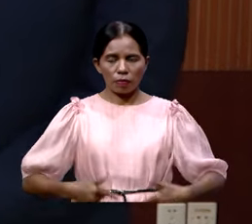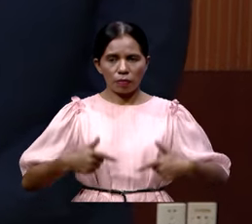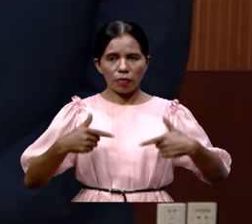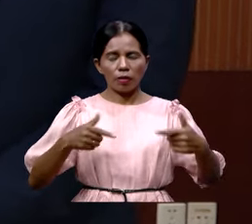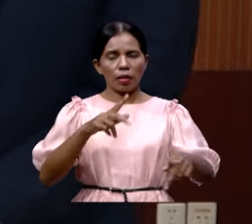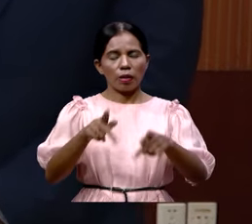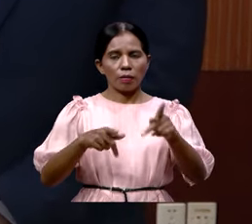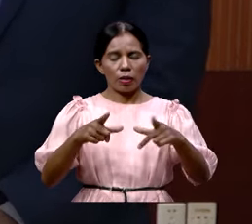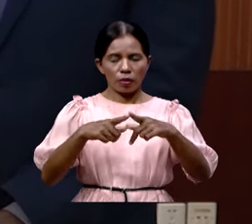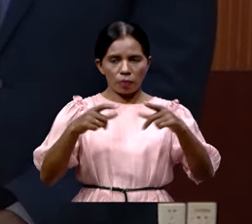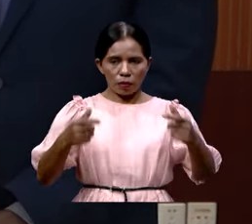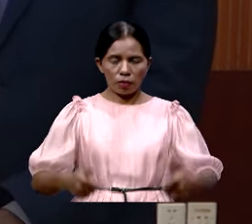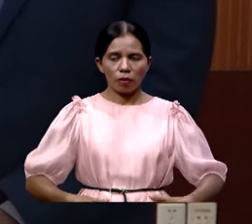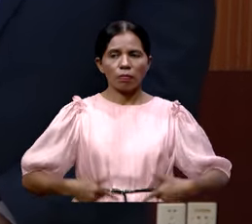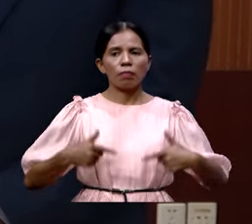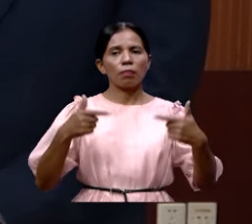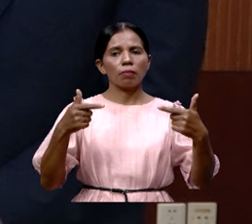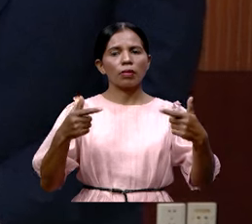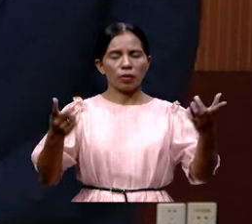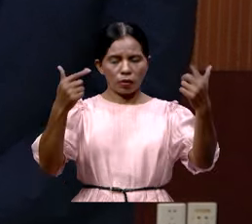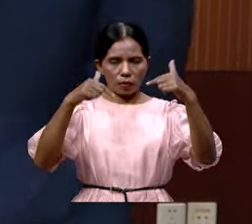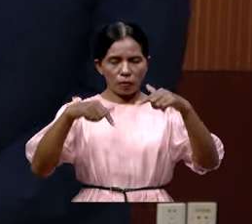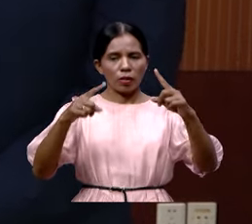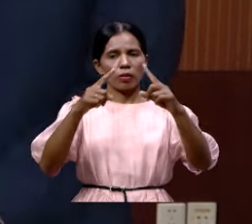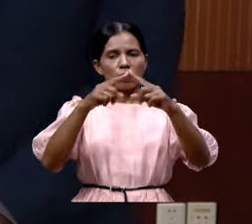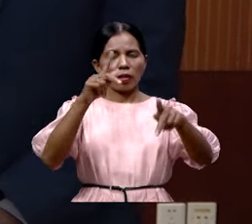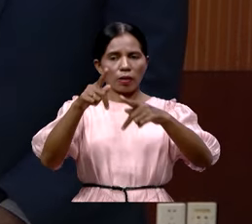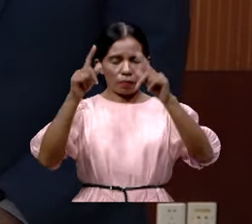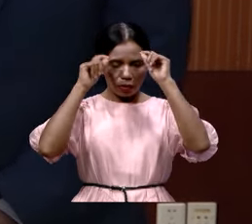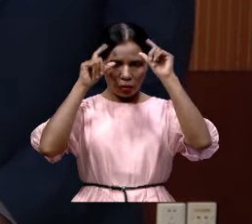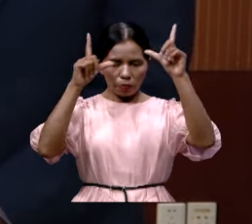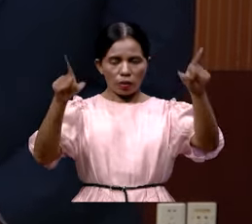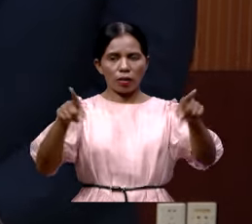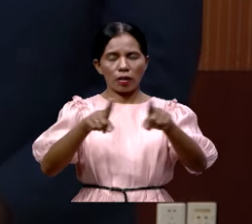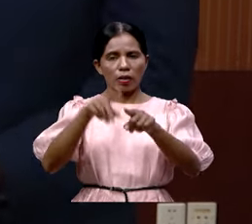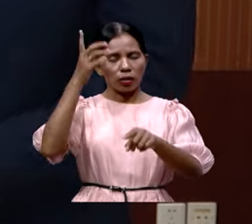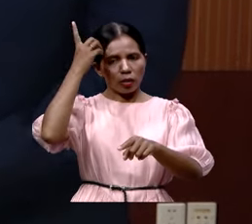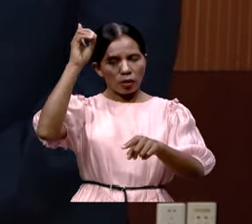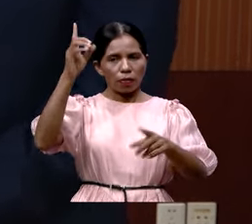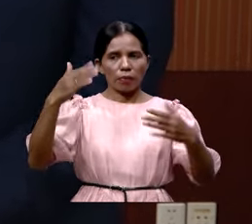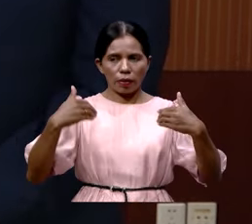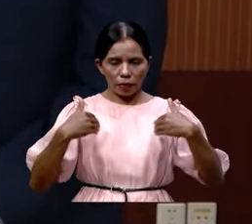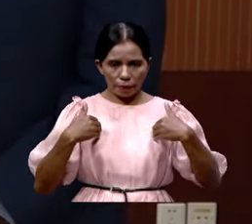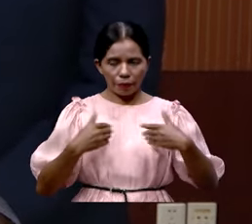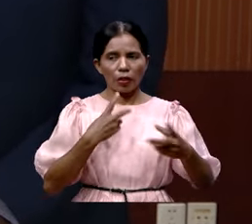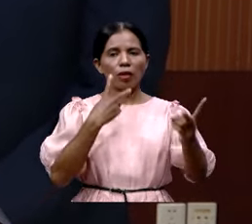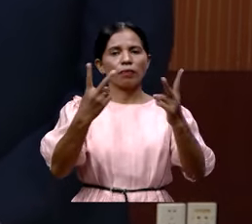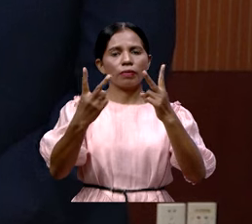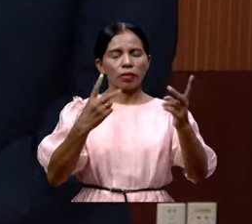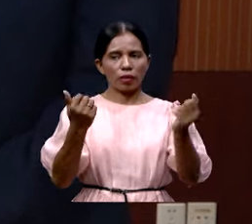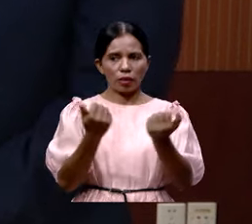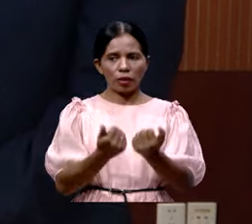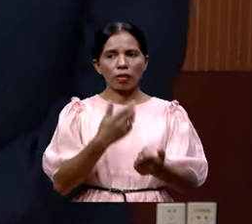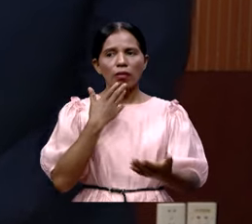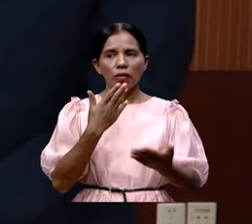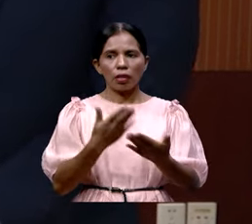japonês moris, bela estende toia povo Timor-Leste, a nessa mehi na Bemaka ia. Ho visita irané intensifica